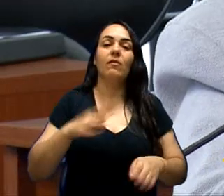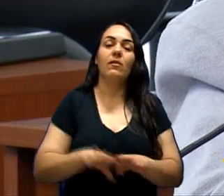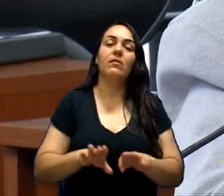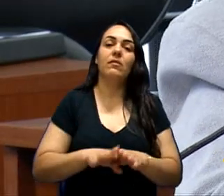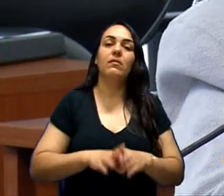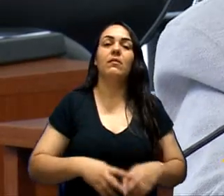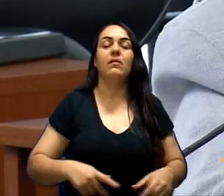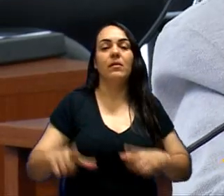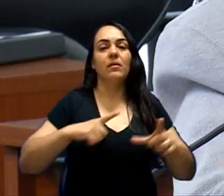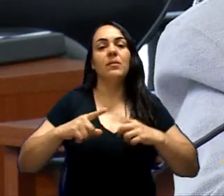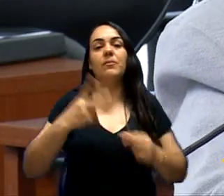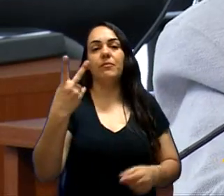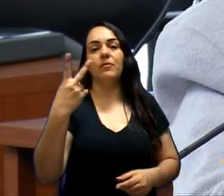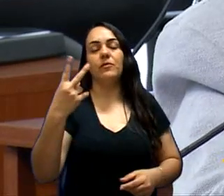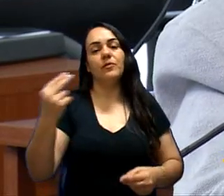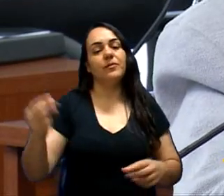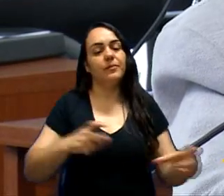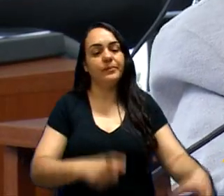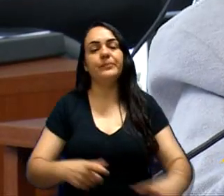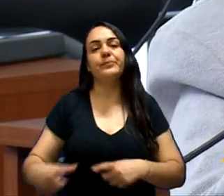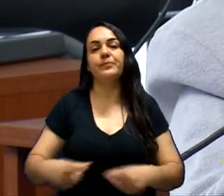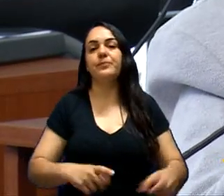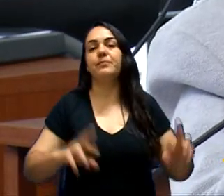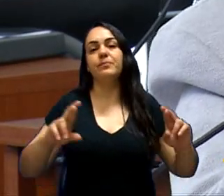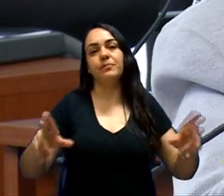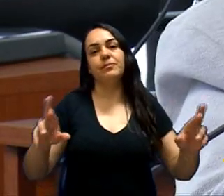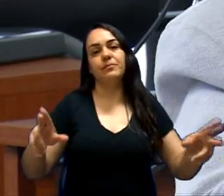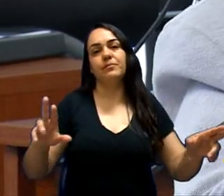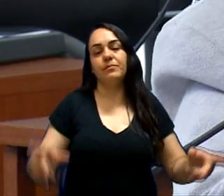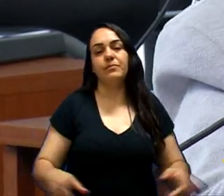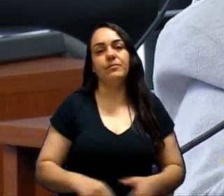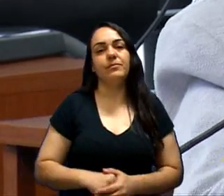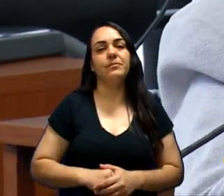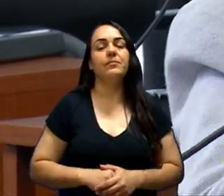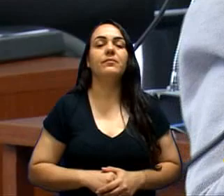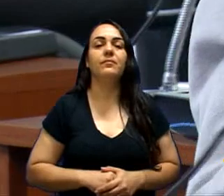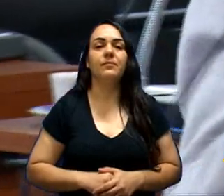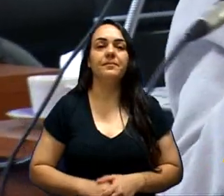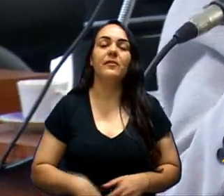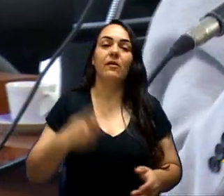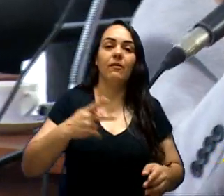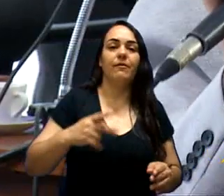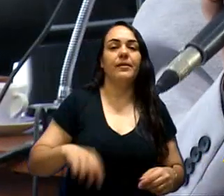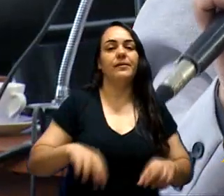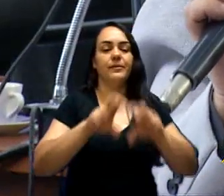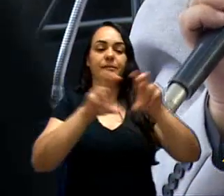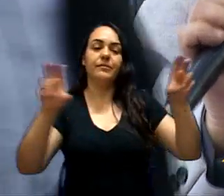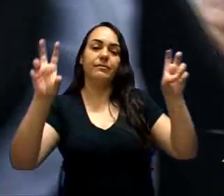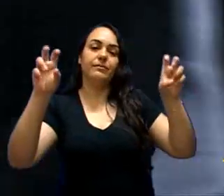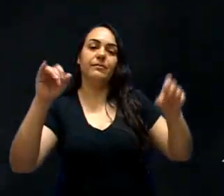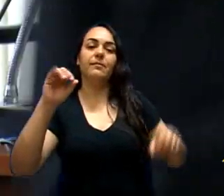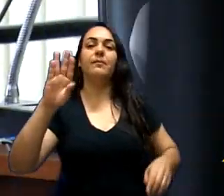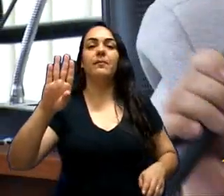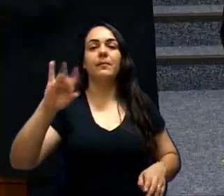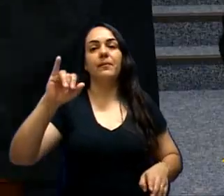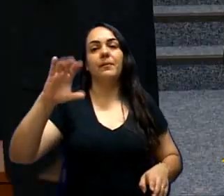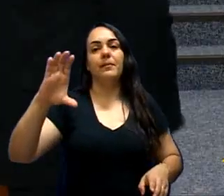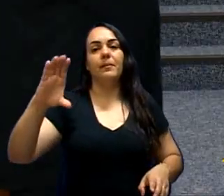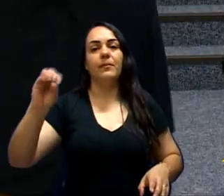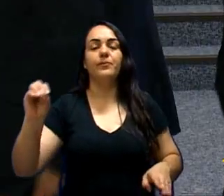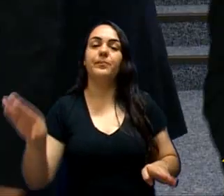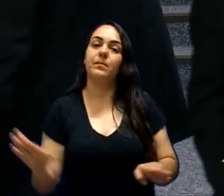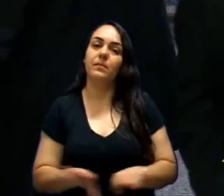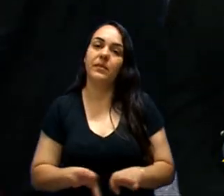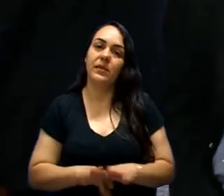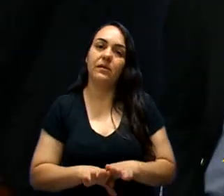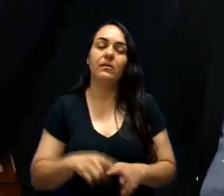porque trabalhava lá e aqui tinha virado Bico, algo assim. Mas vocês então, sabem que eu respeito por isso a opinião que eu, de claro, o meu claro voto que, é não, vereador